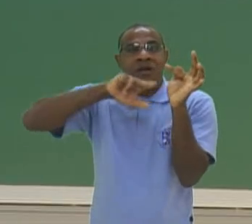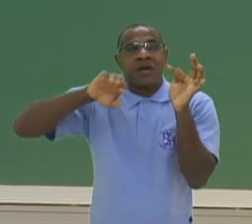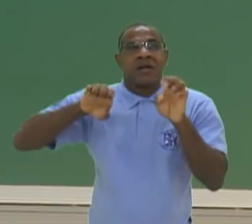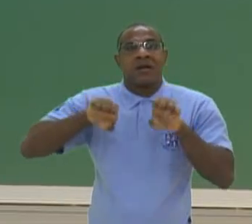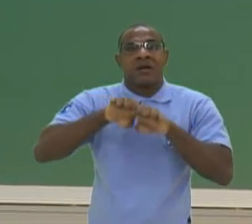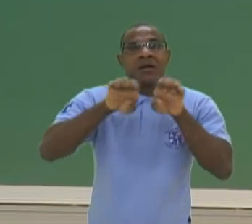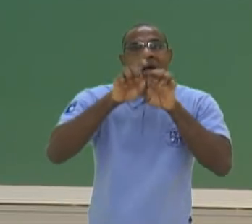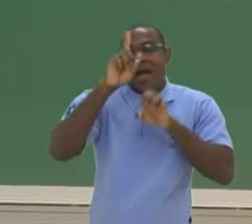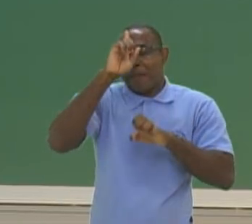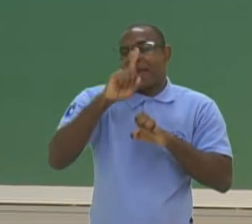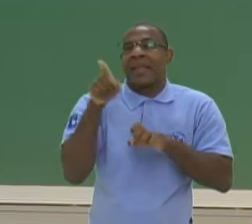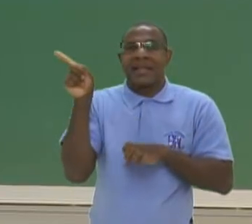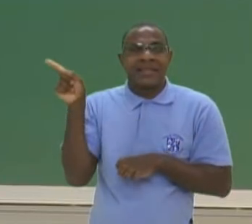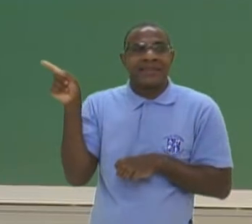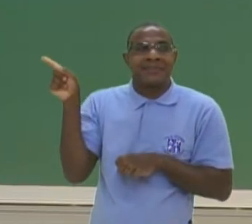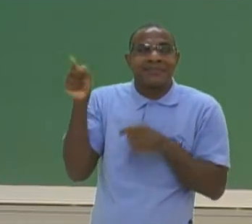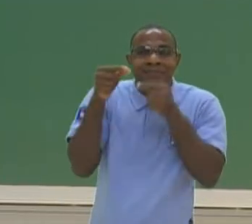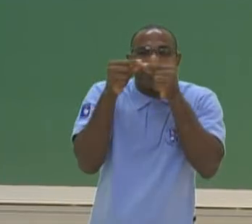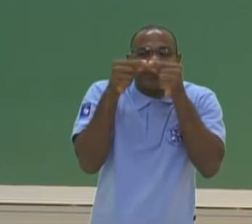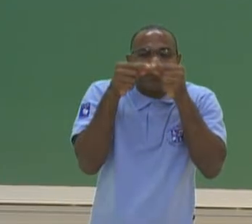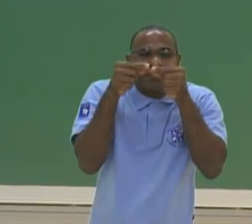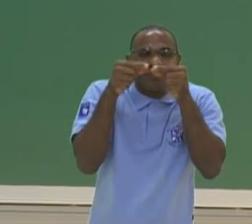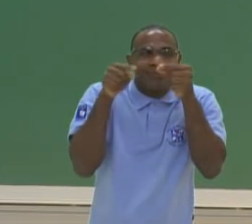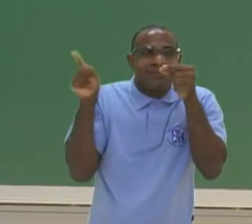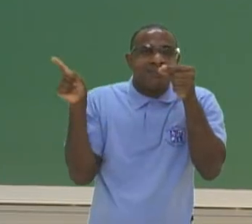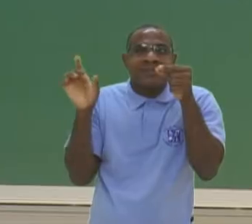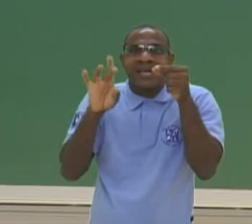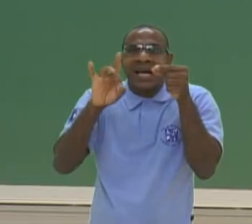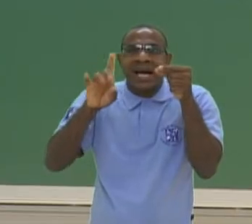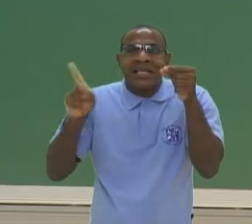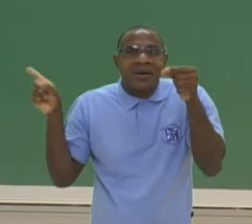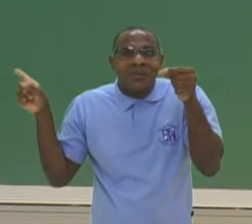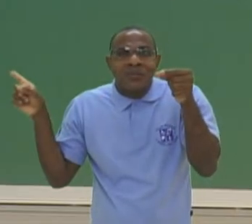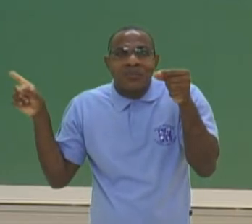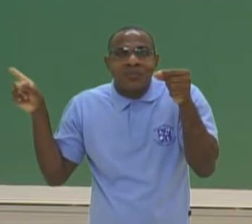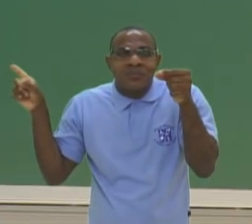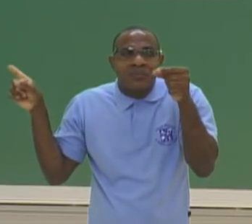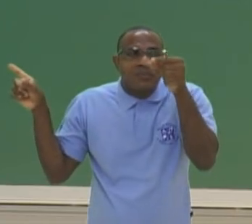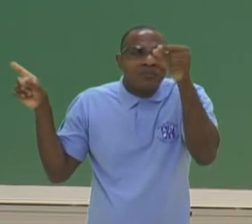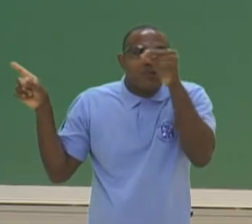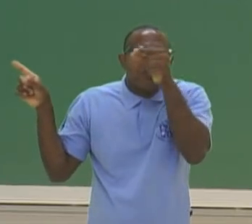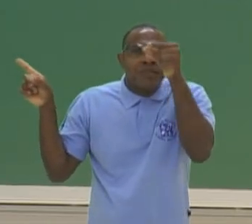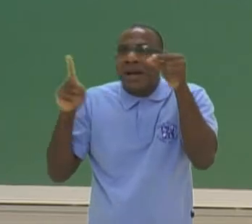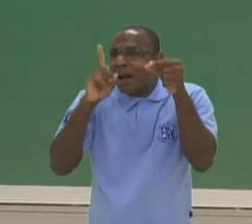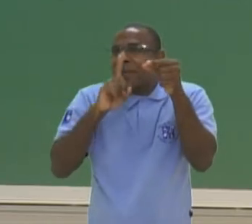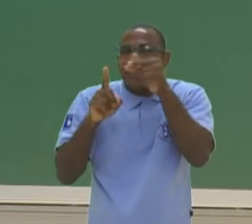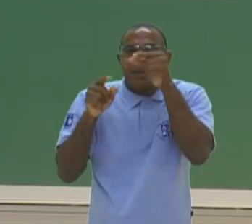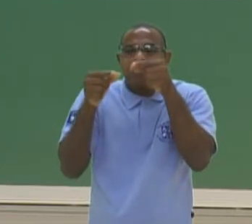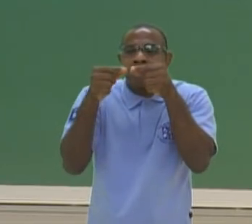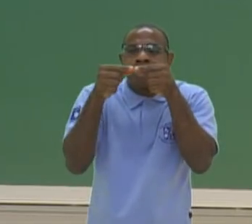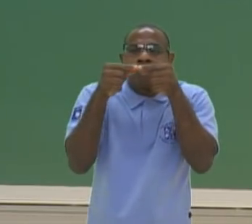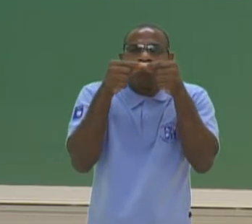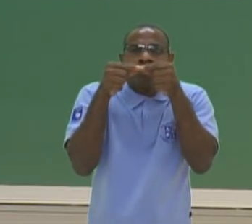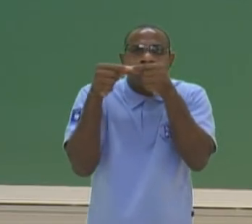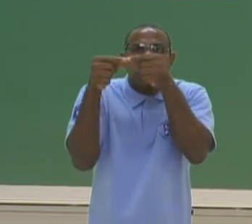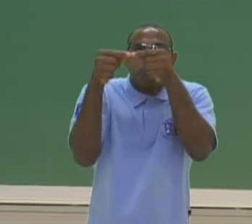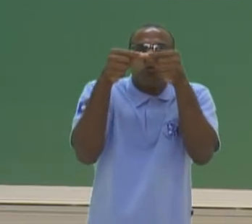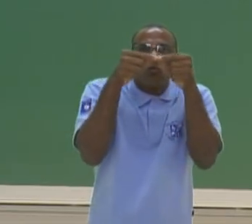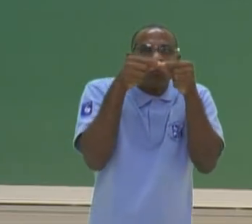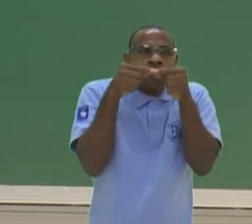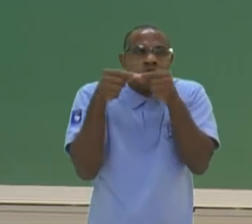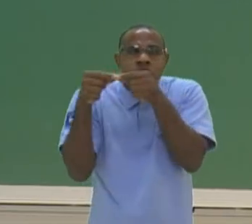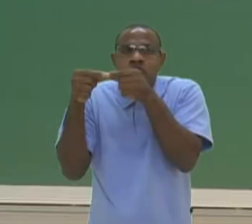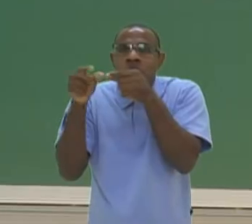essas amarelinhas aqui. Cada um desse daqui eu vou chamar de